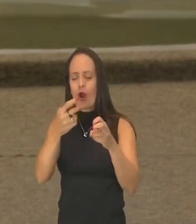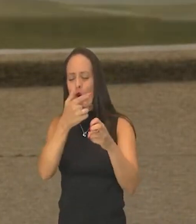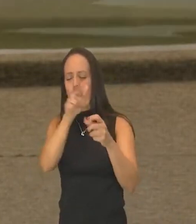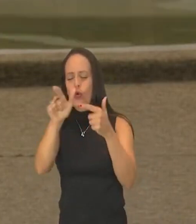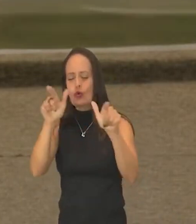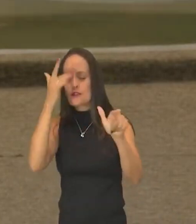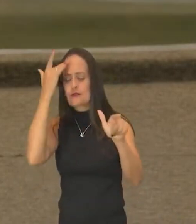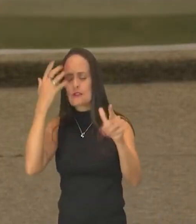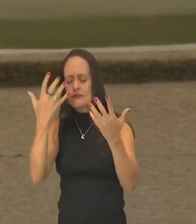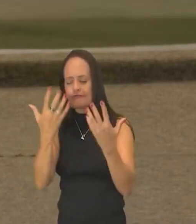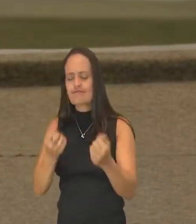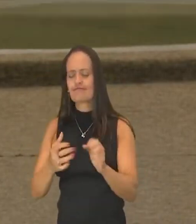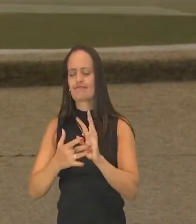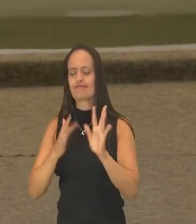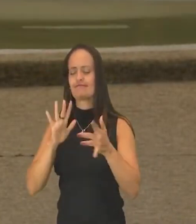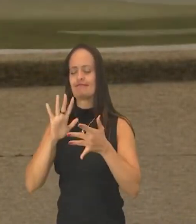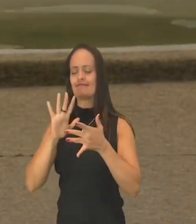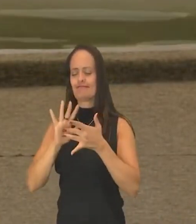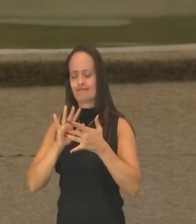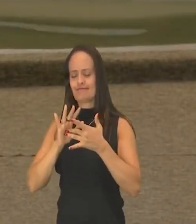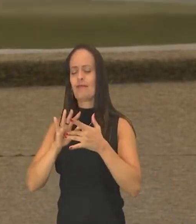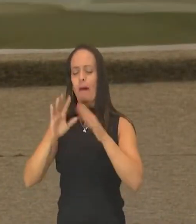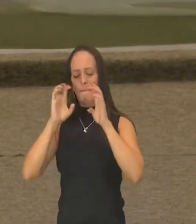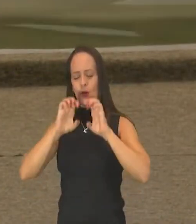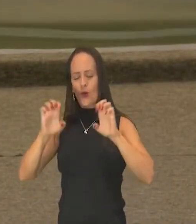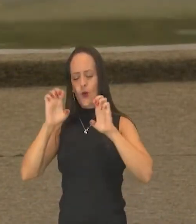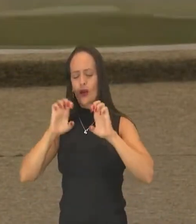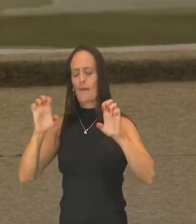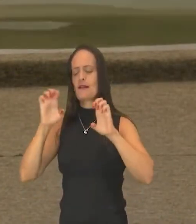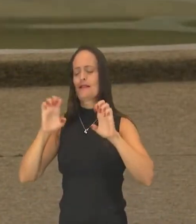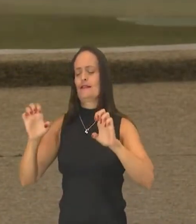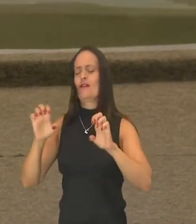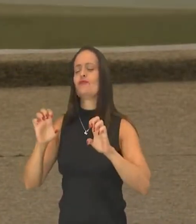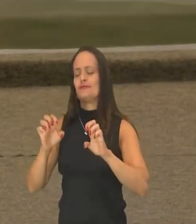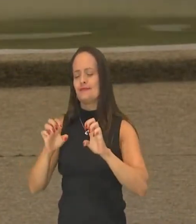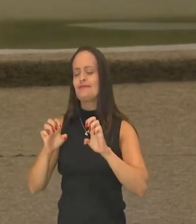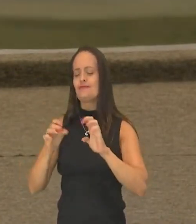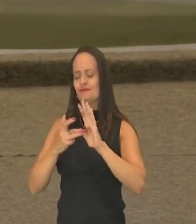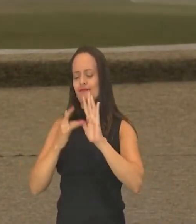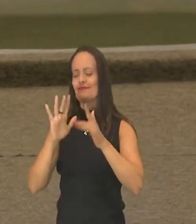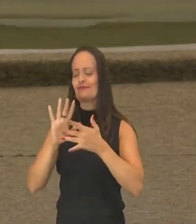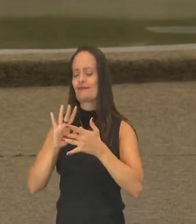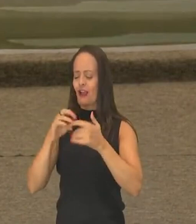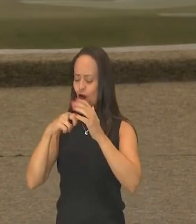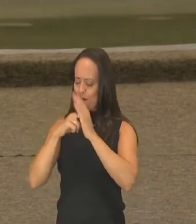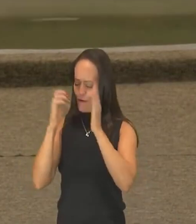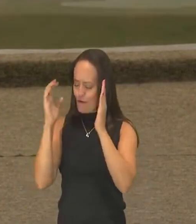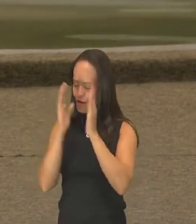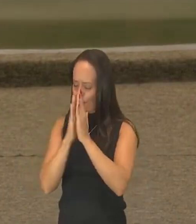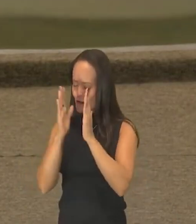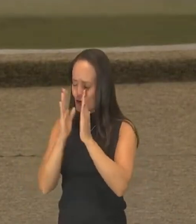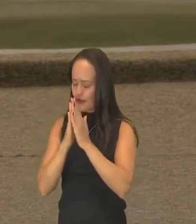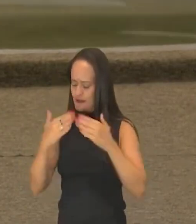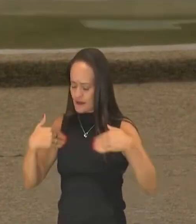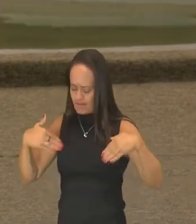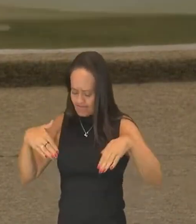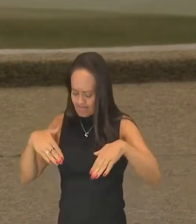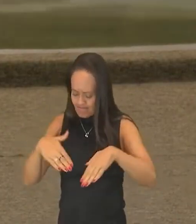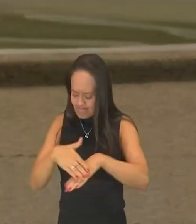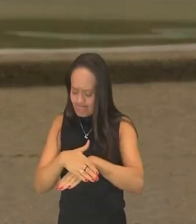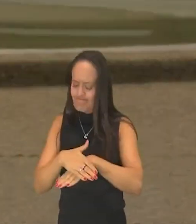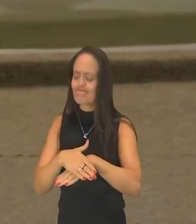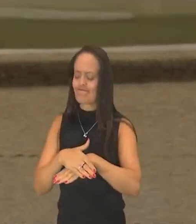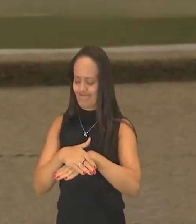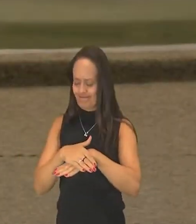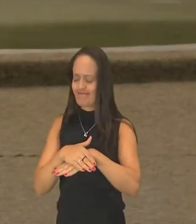juntando ao esforço da Tua igreja na proclamação do Teu reino aqui na terra. Esta é a oração que humildemente nós